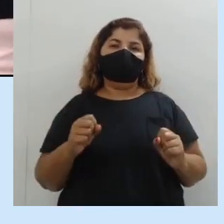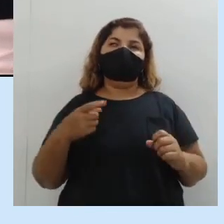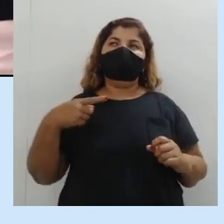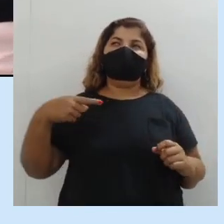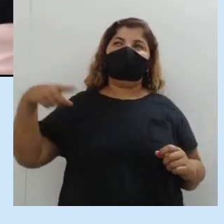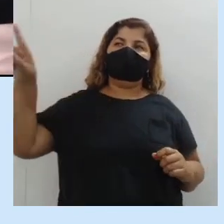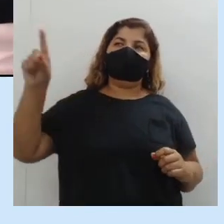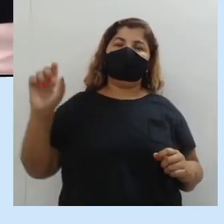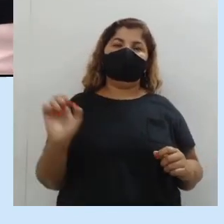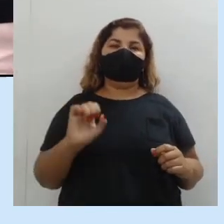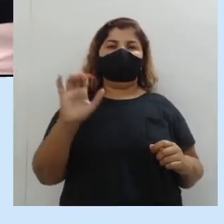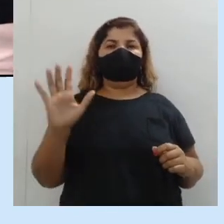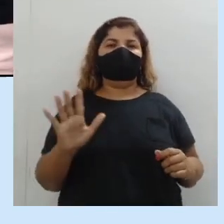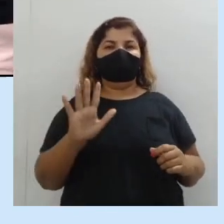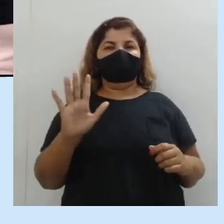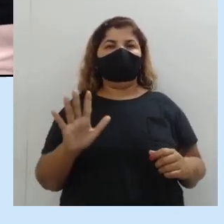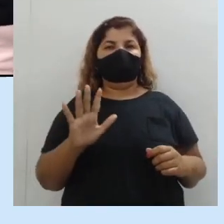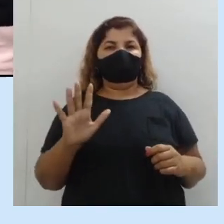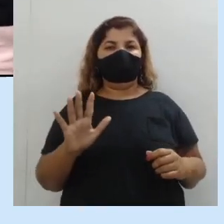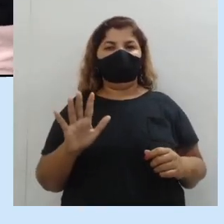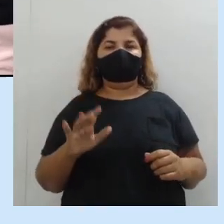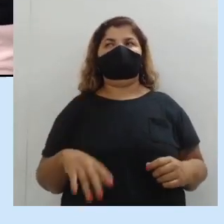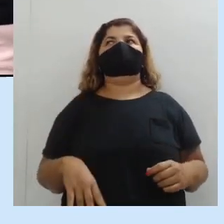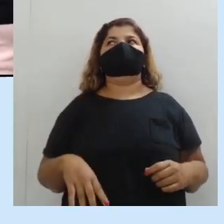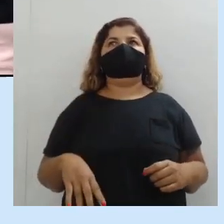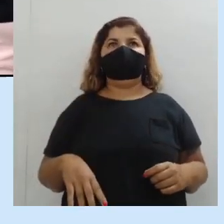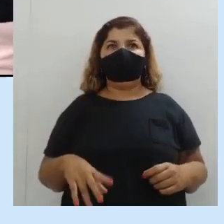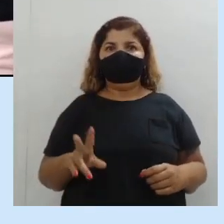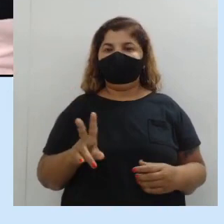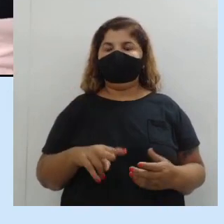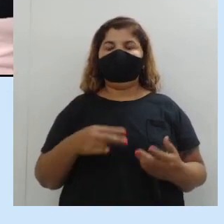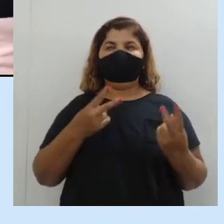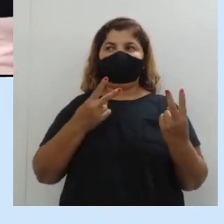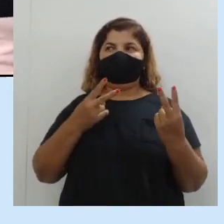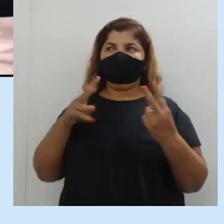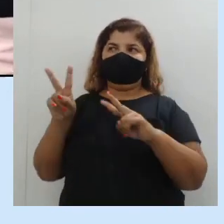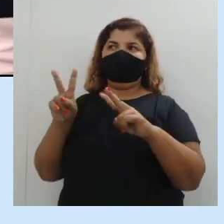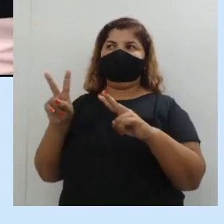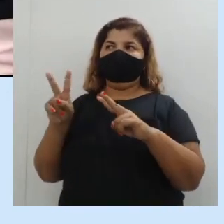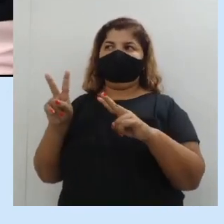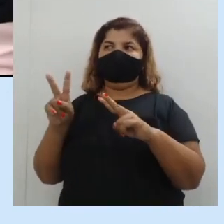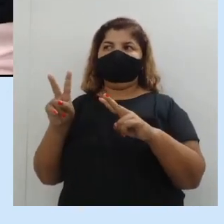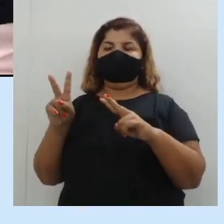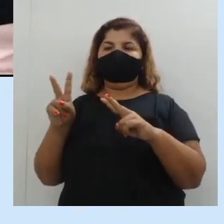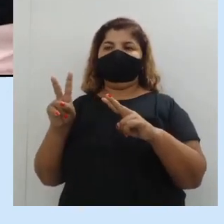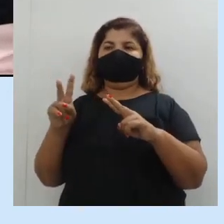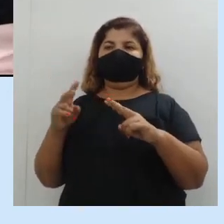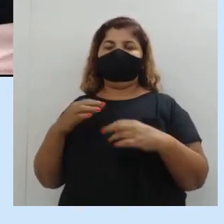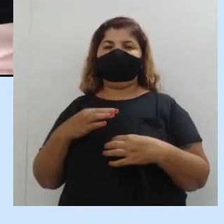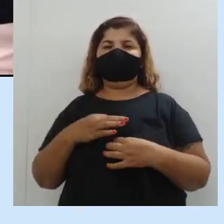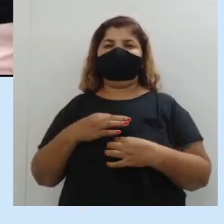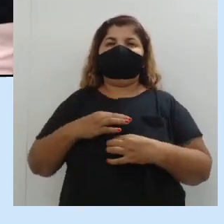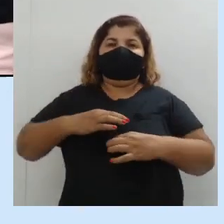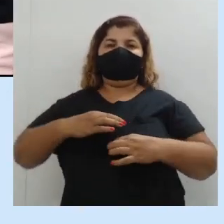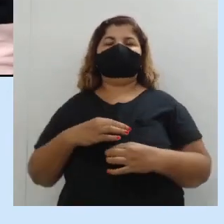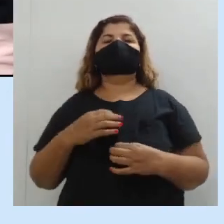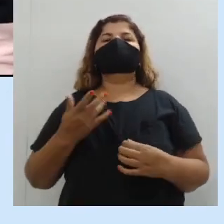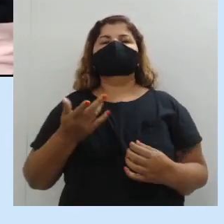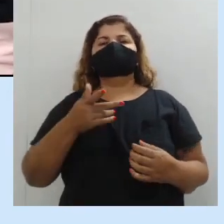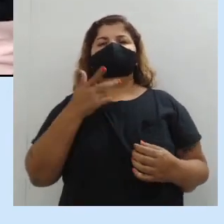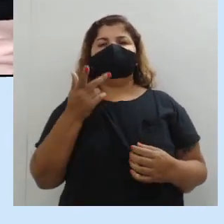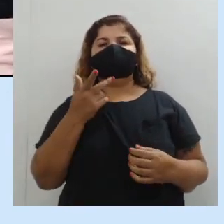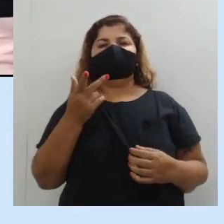Europa?" O major não se conteve. Levantou o olhar, concertou o piscinês e